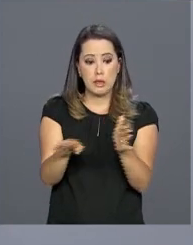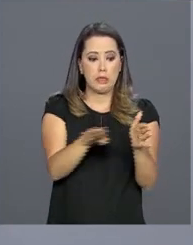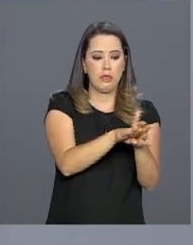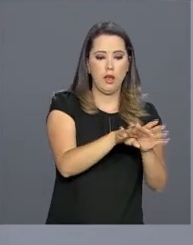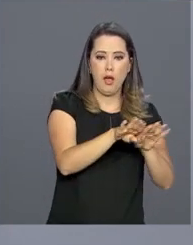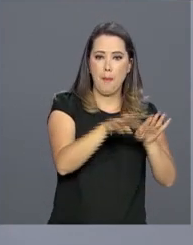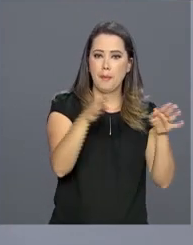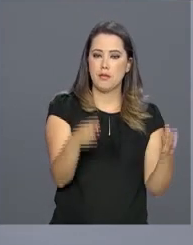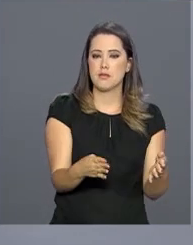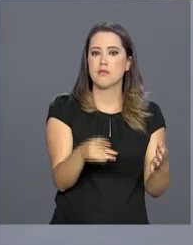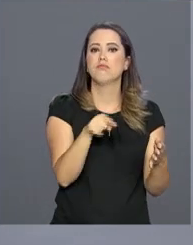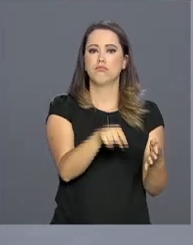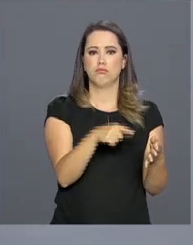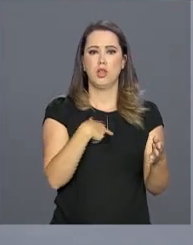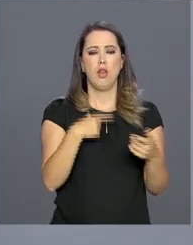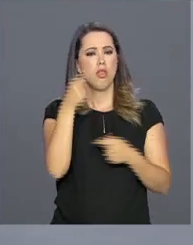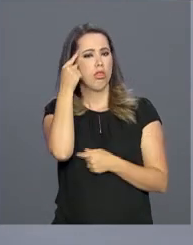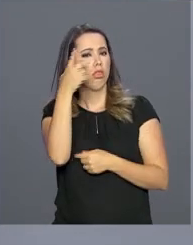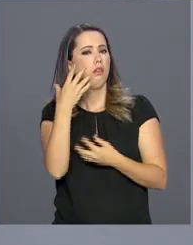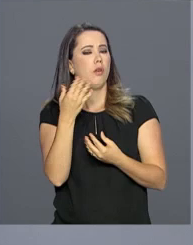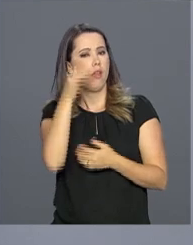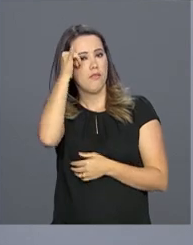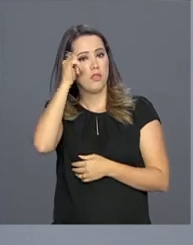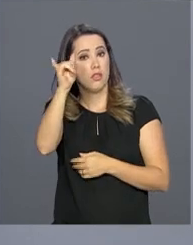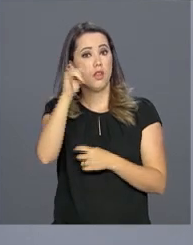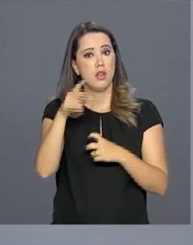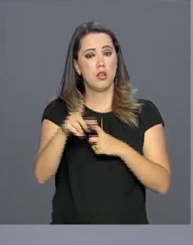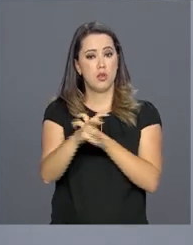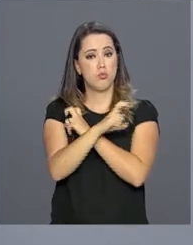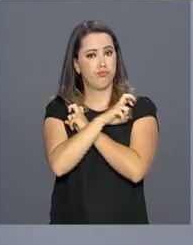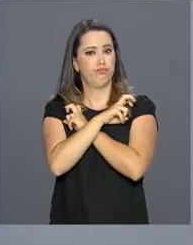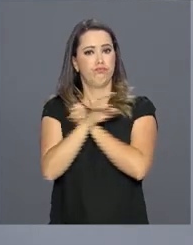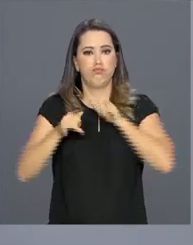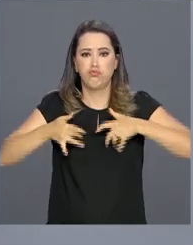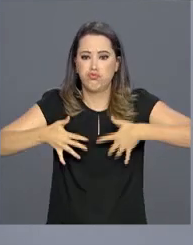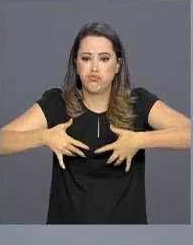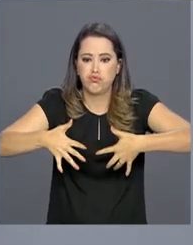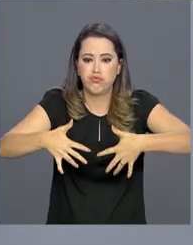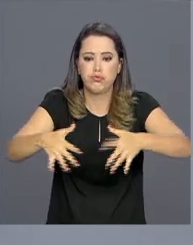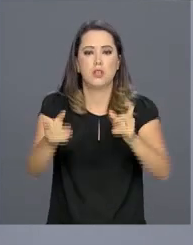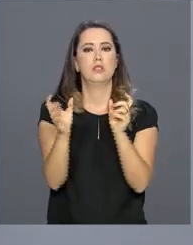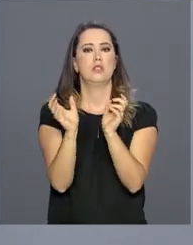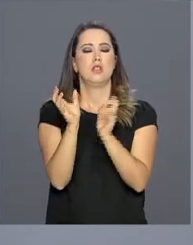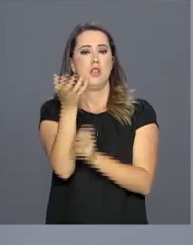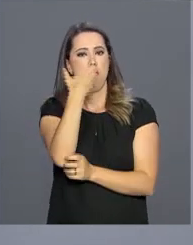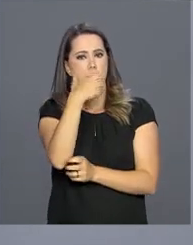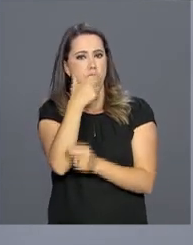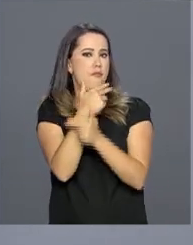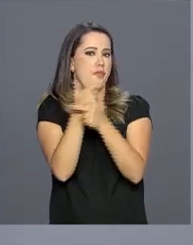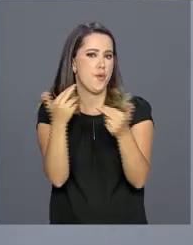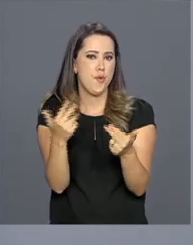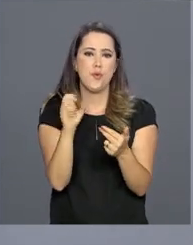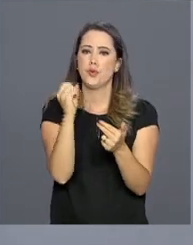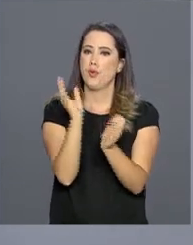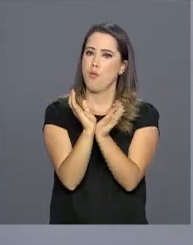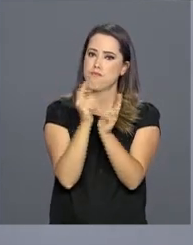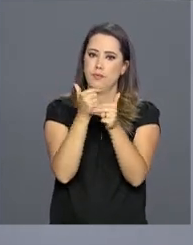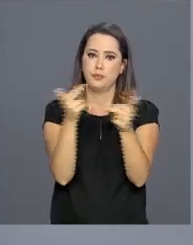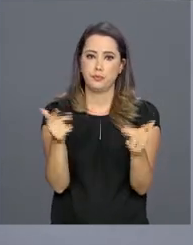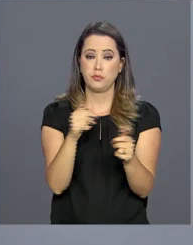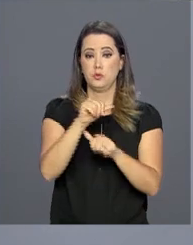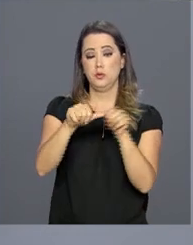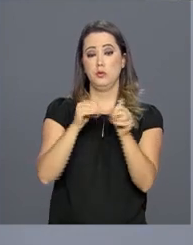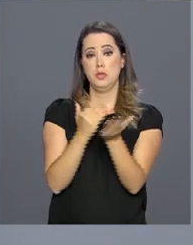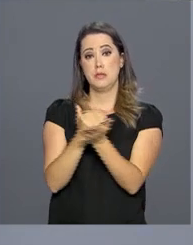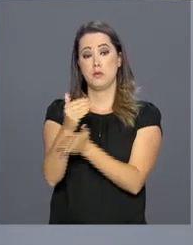que o monitoramento ajude no controle do uso de agrotóxicos em frutas e hortaliças. As mudanças para os produtores começam a valer